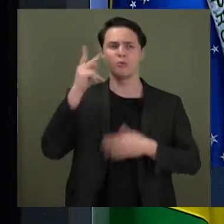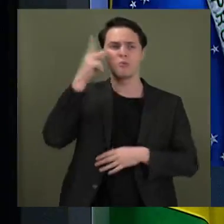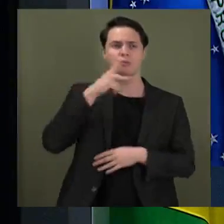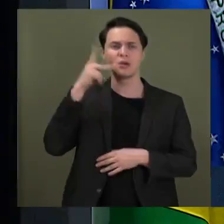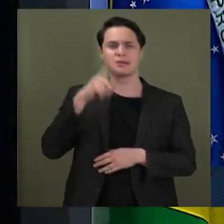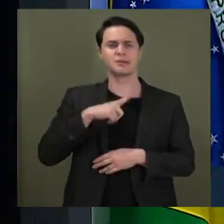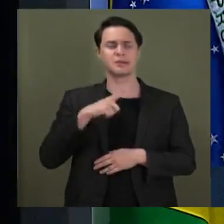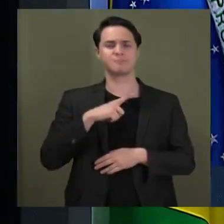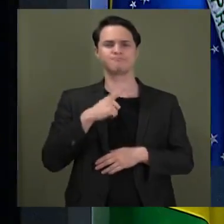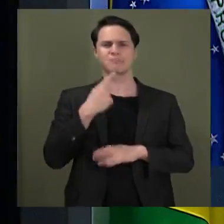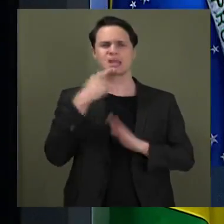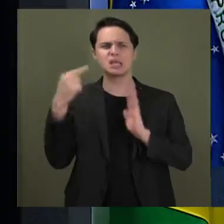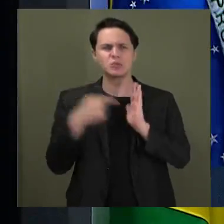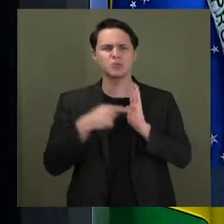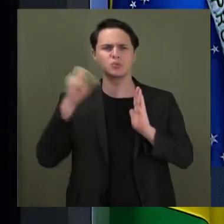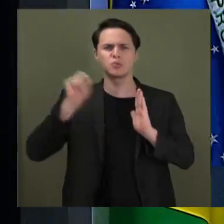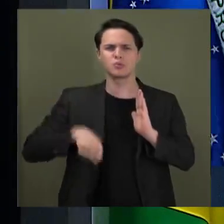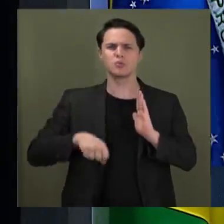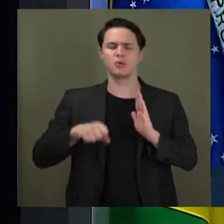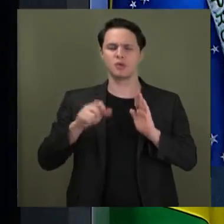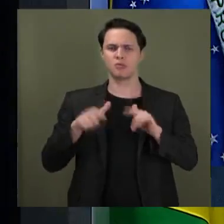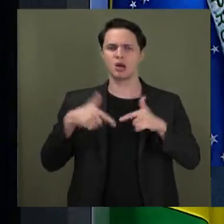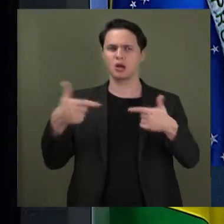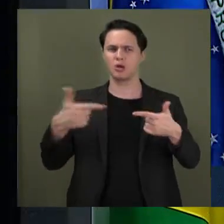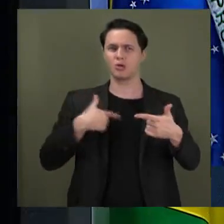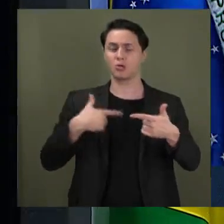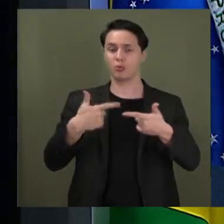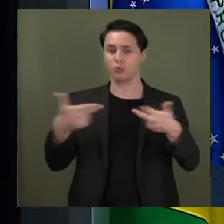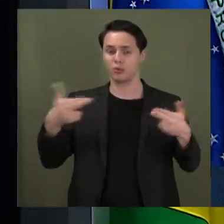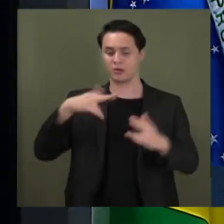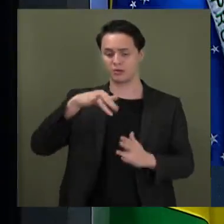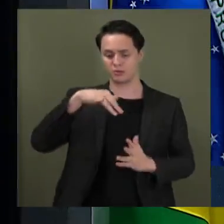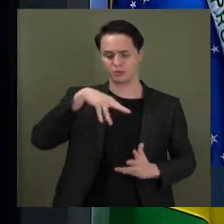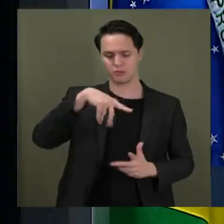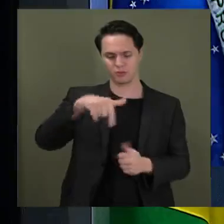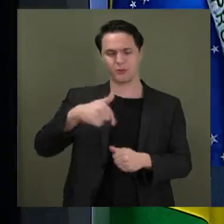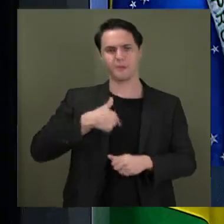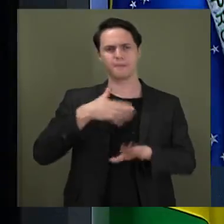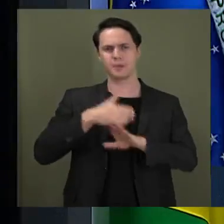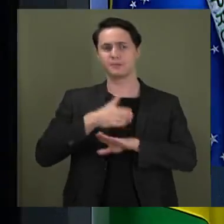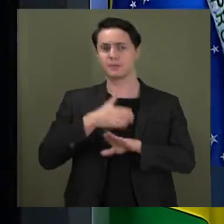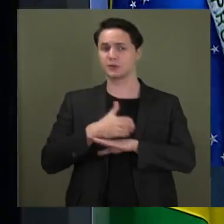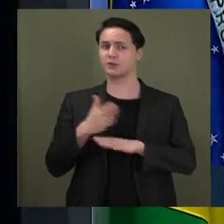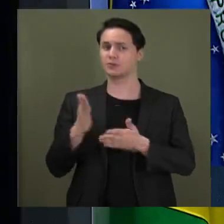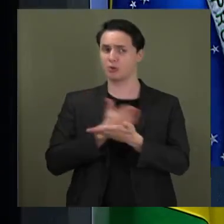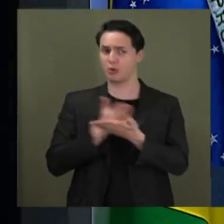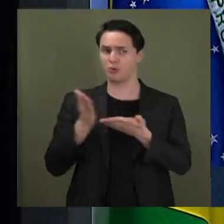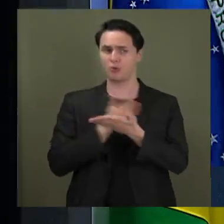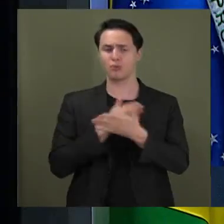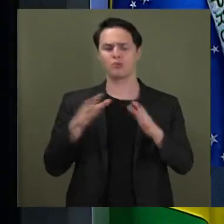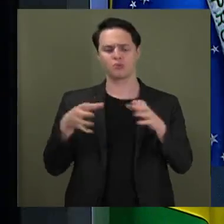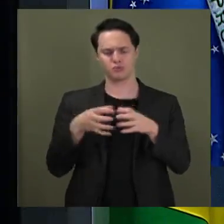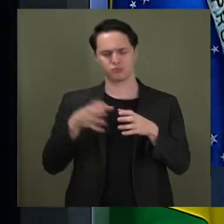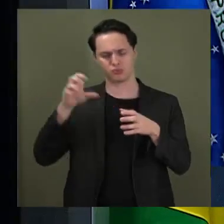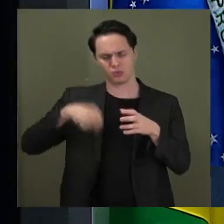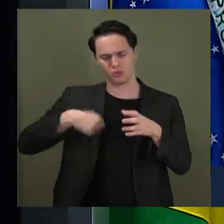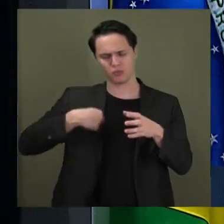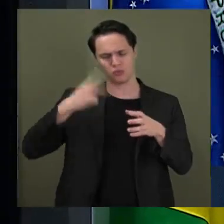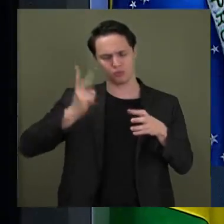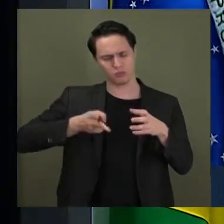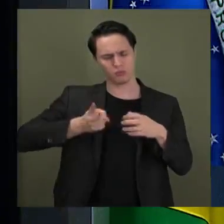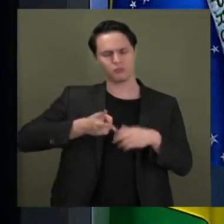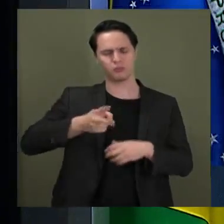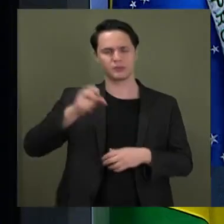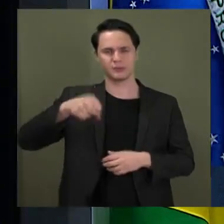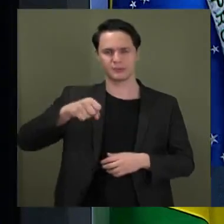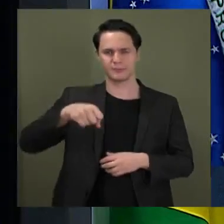denunciar tamanhos abusos em organismos internacionais. Eu fiz parte de algumas dessas delegações e continuarei